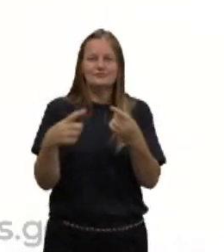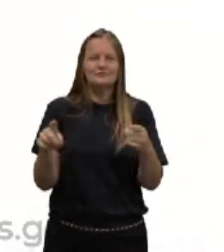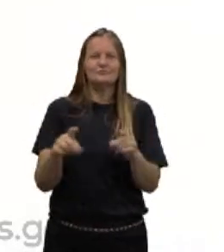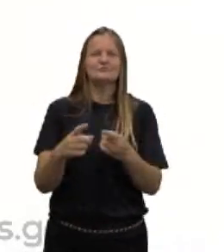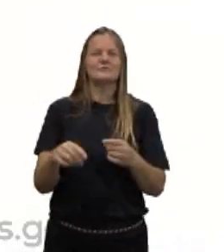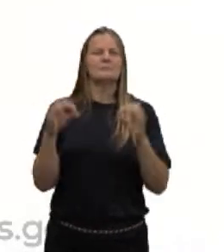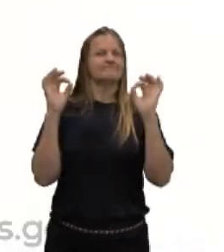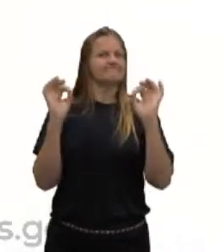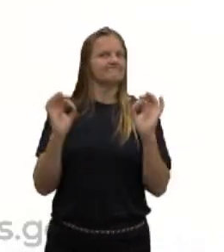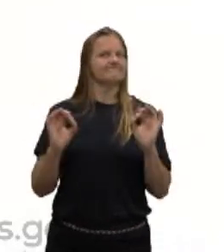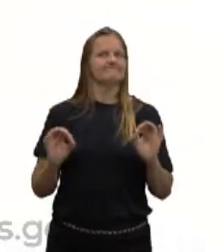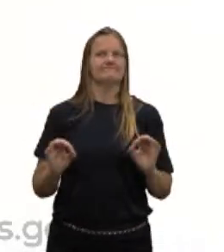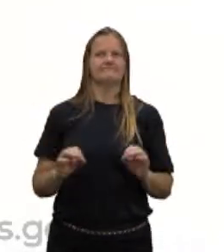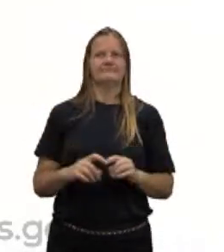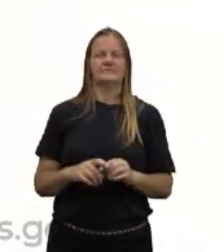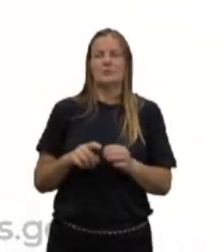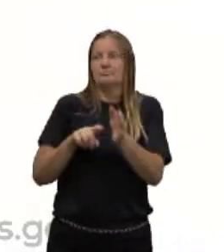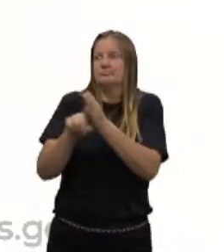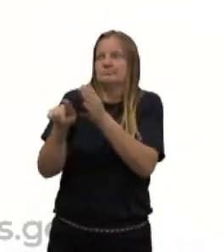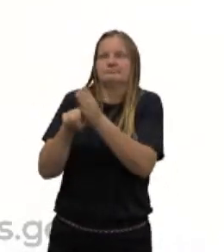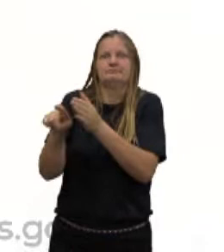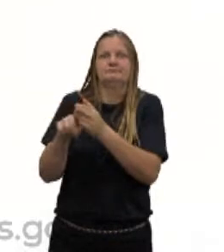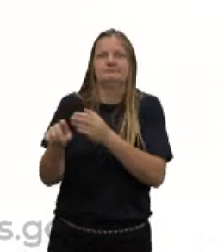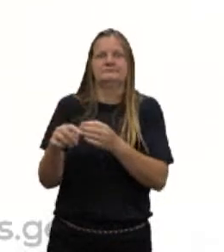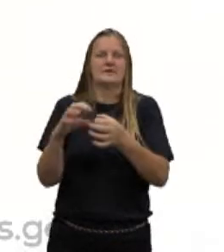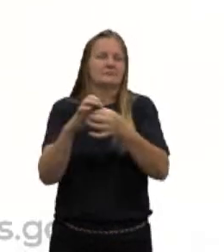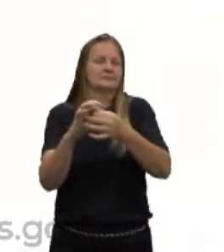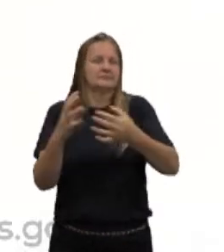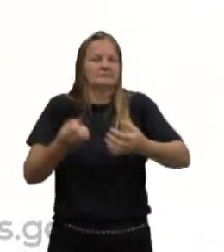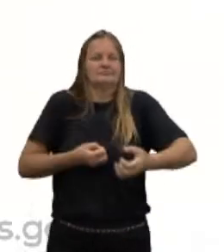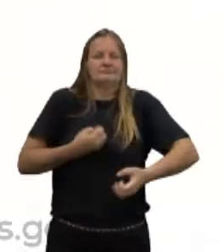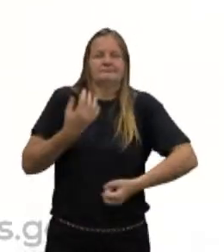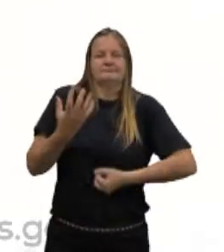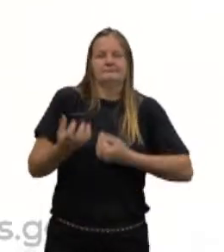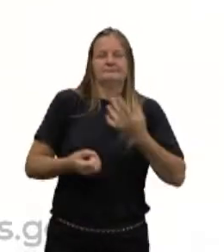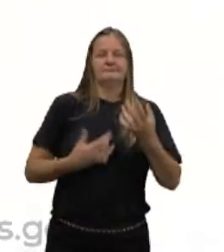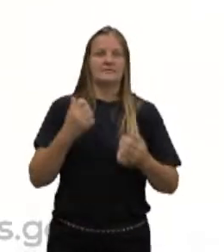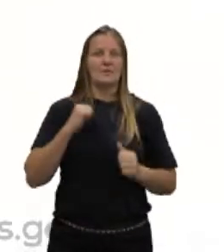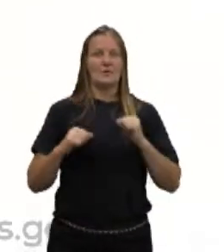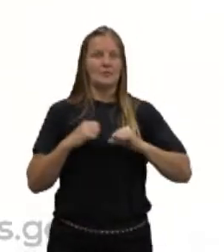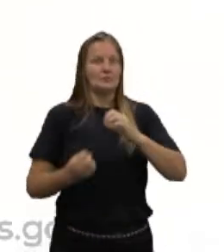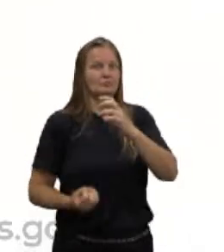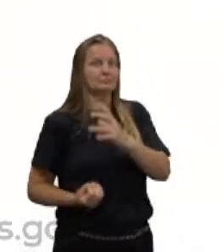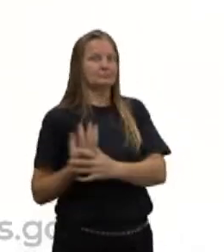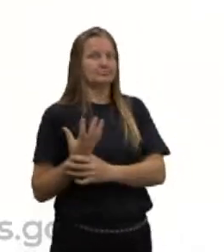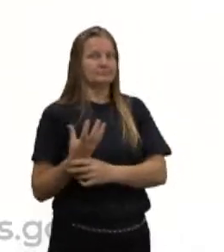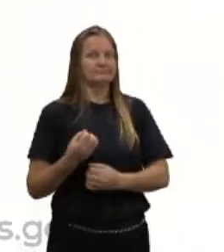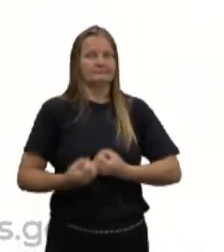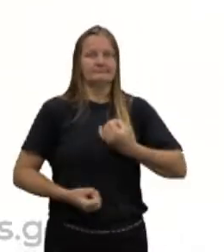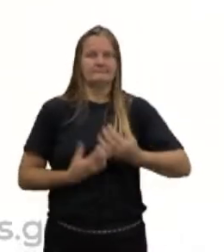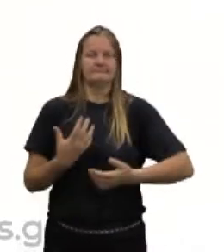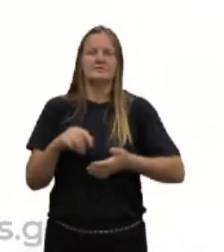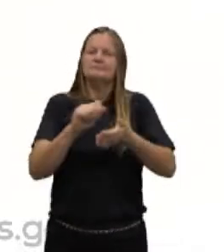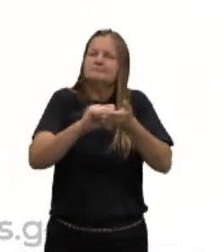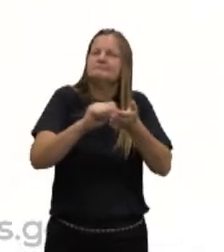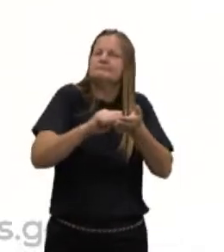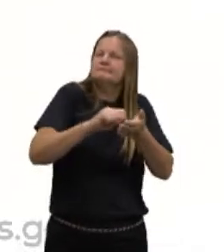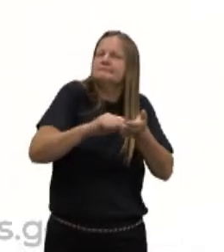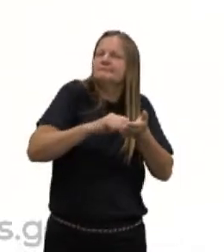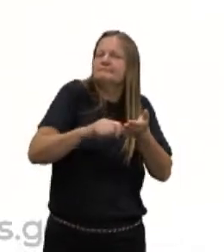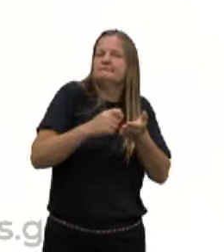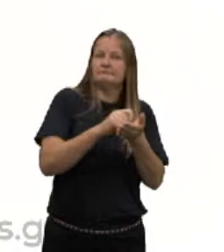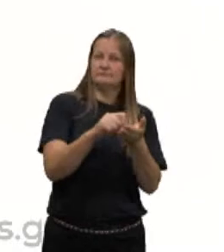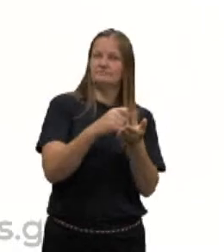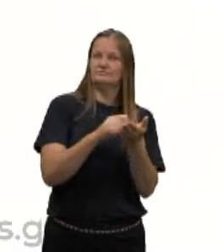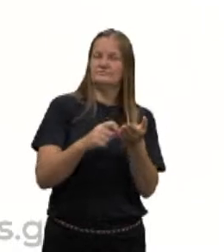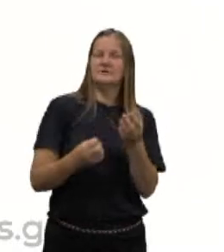perfeito. Né? Eu não vou questionar a licença poética, né, que o autor tem, enquanto um escritor, para construir